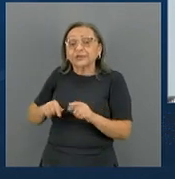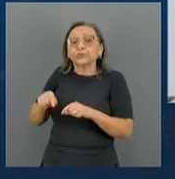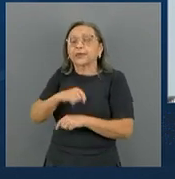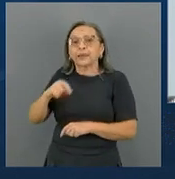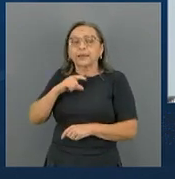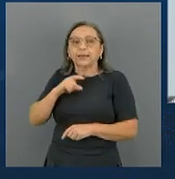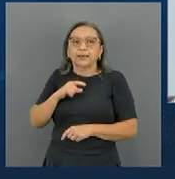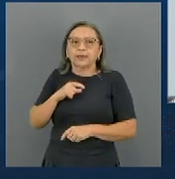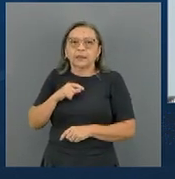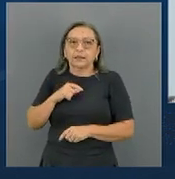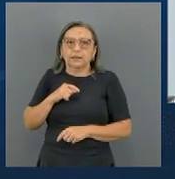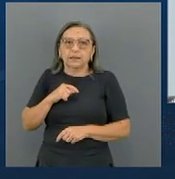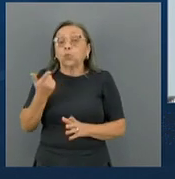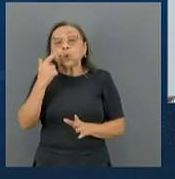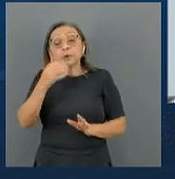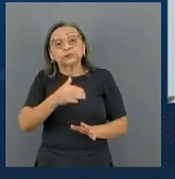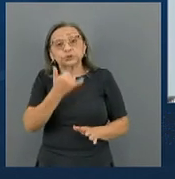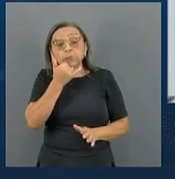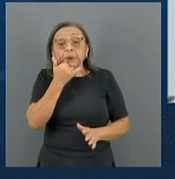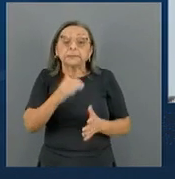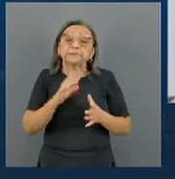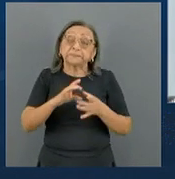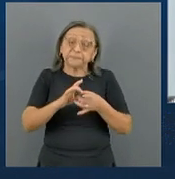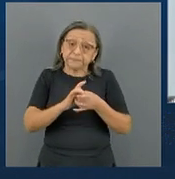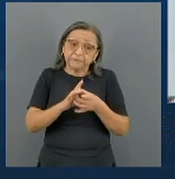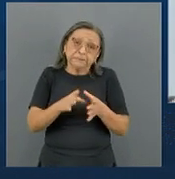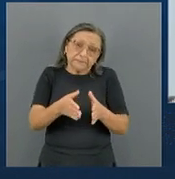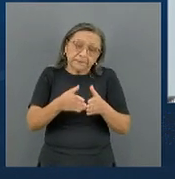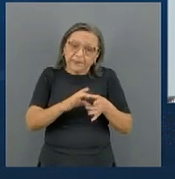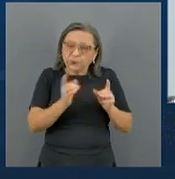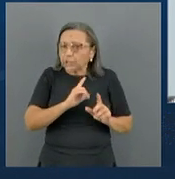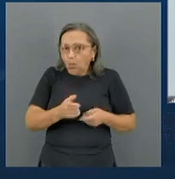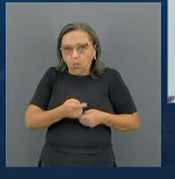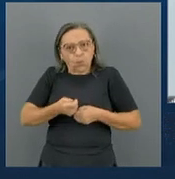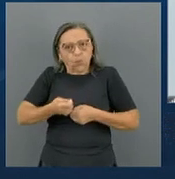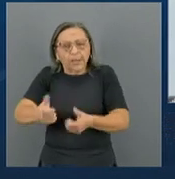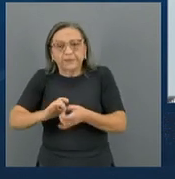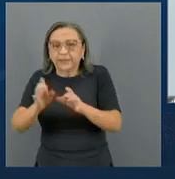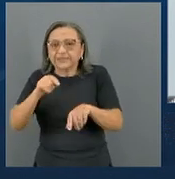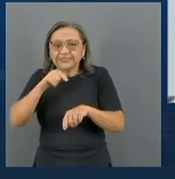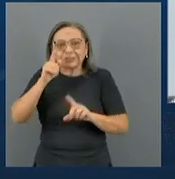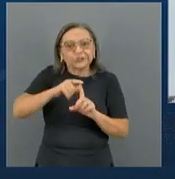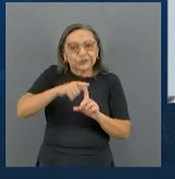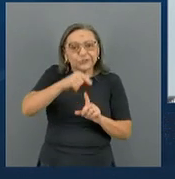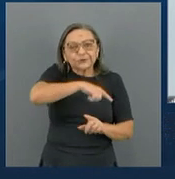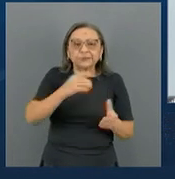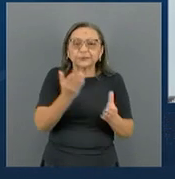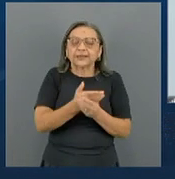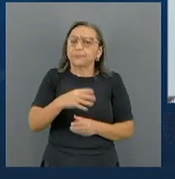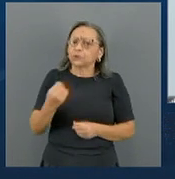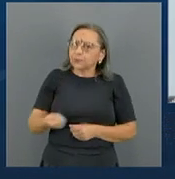a liberdade, ou melhor, permitindo-se não conceder a liberdade nesse tipo de ação que é